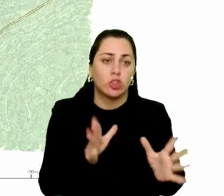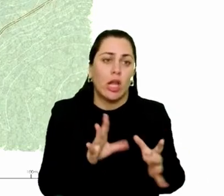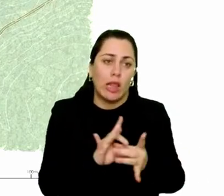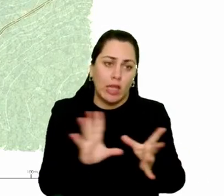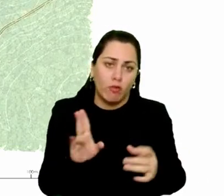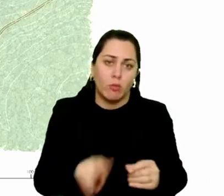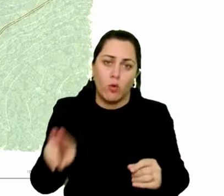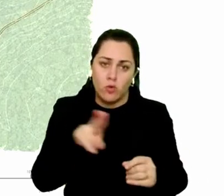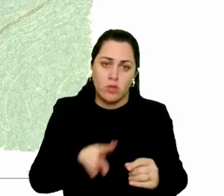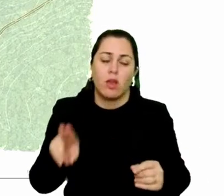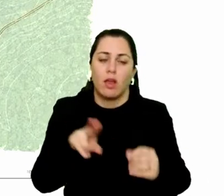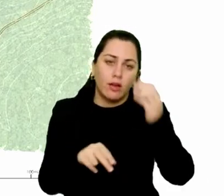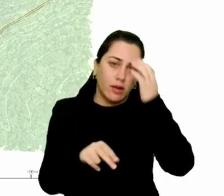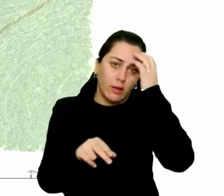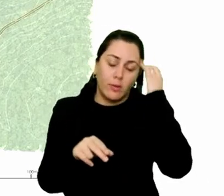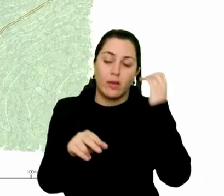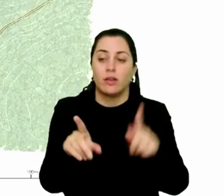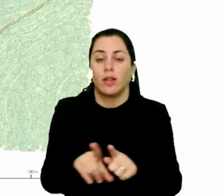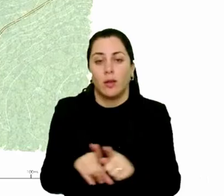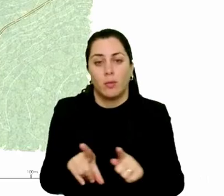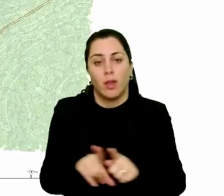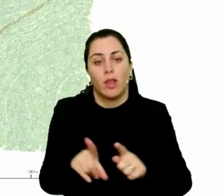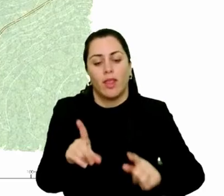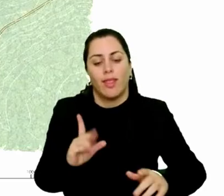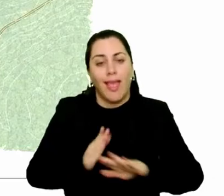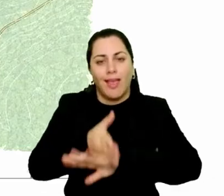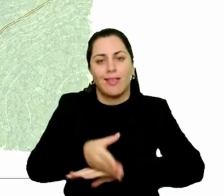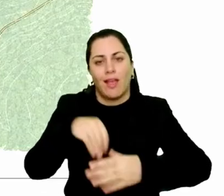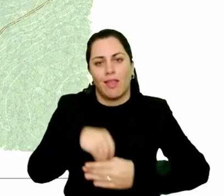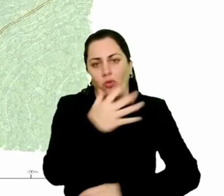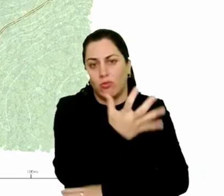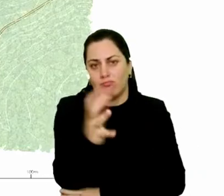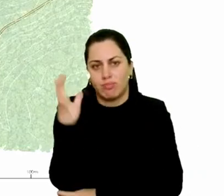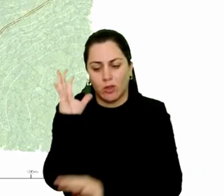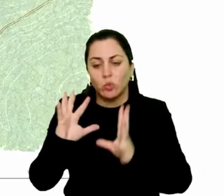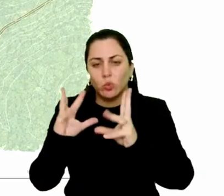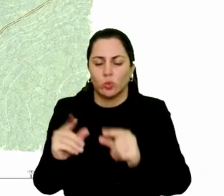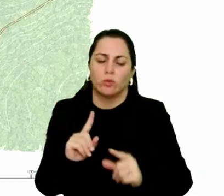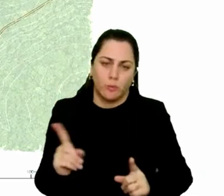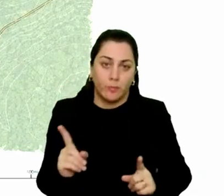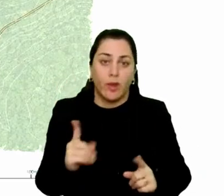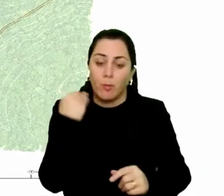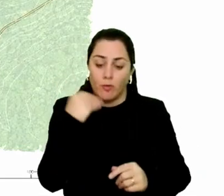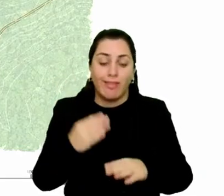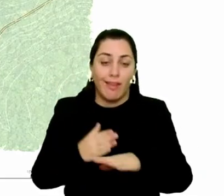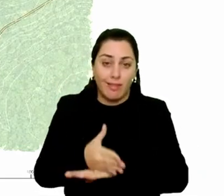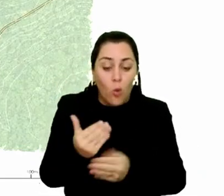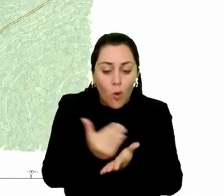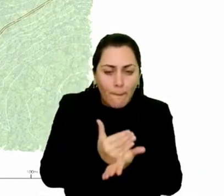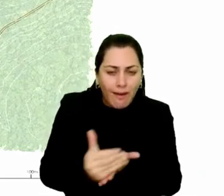para intervenção, sem que a gente avançasse sobre a mata. Então, para aproveitar, logo na entrada do parque,